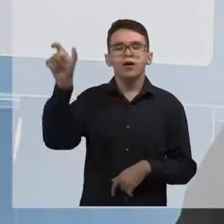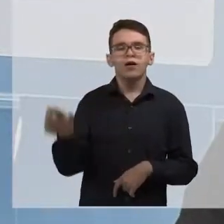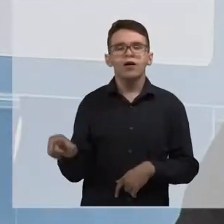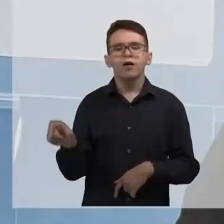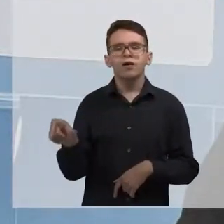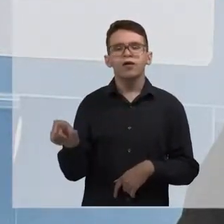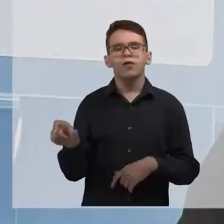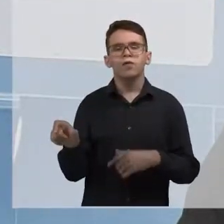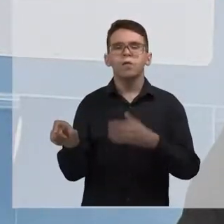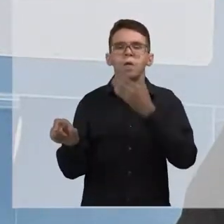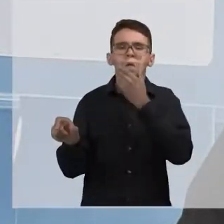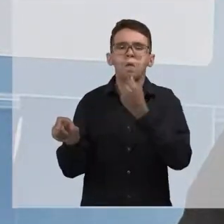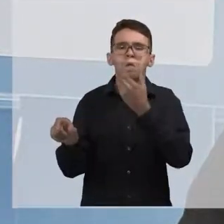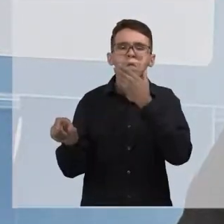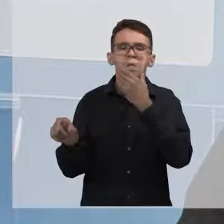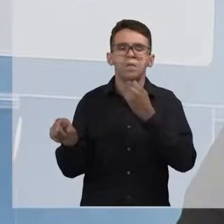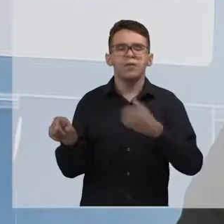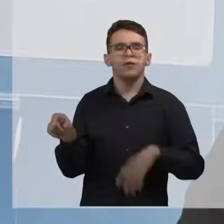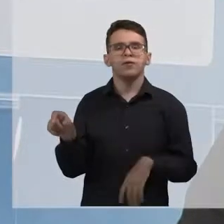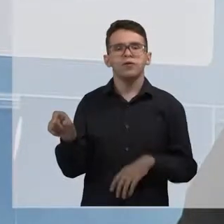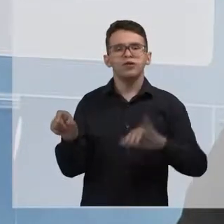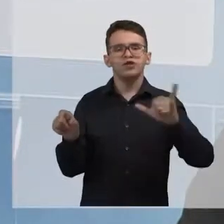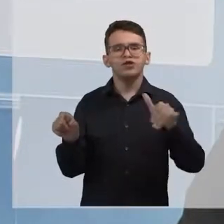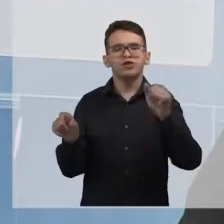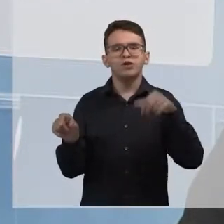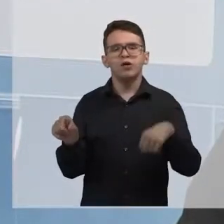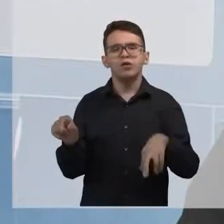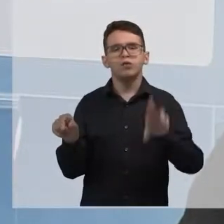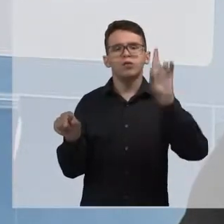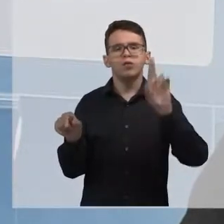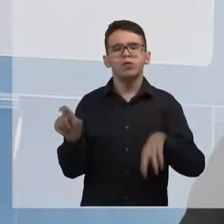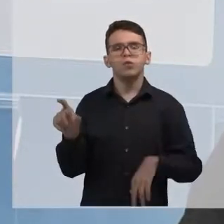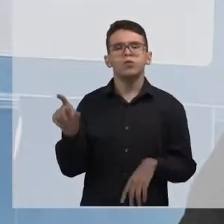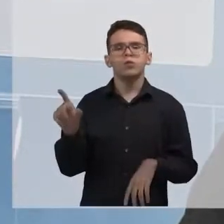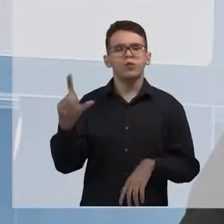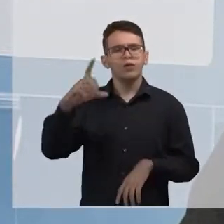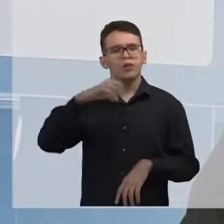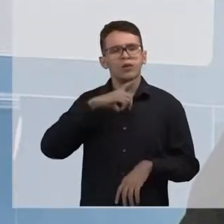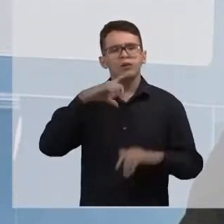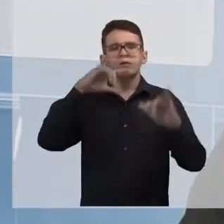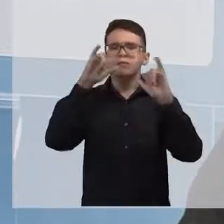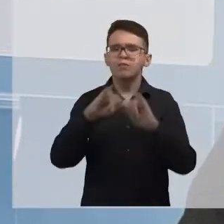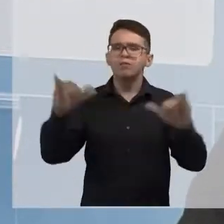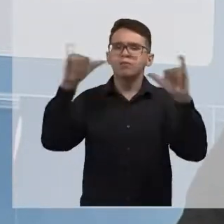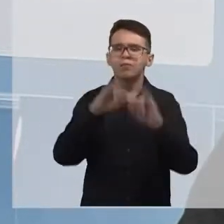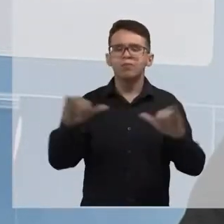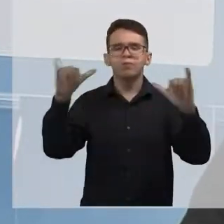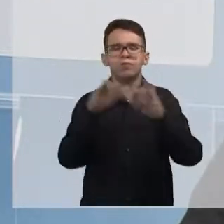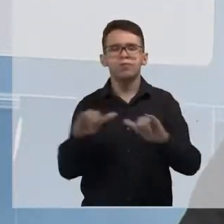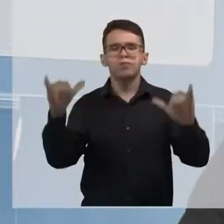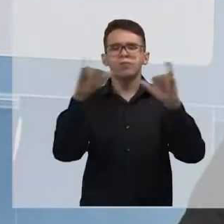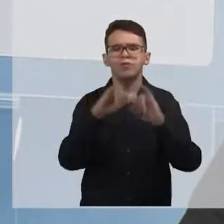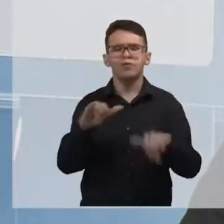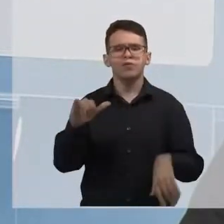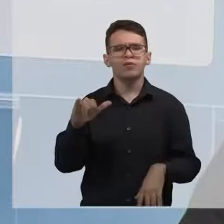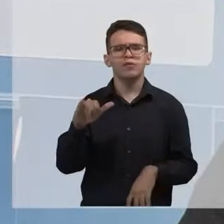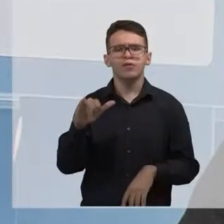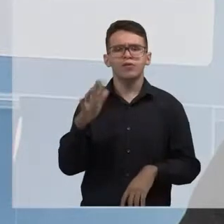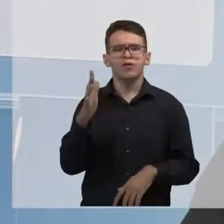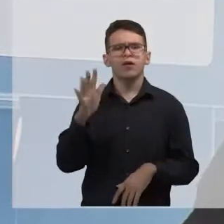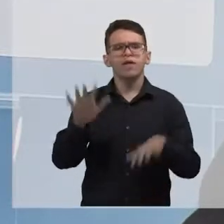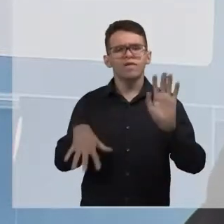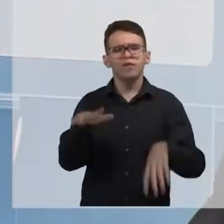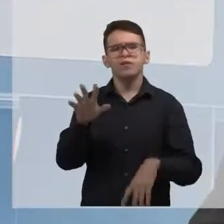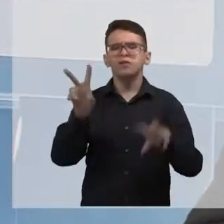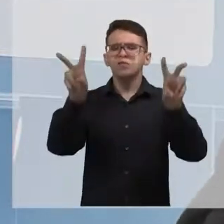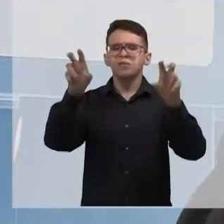midiático, sem se conter, declarações absurdas, sem necessidade. Até religiosa.